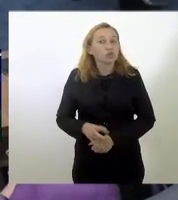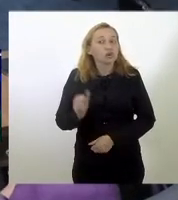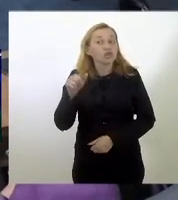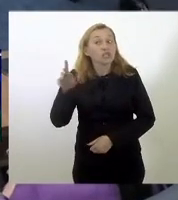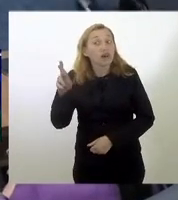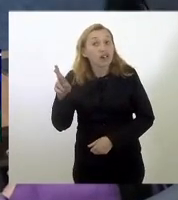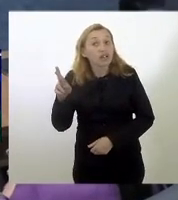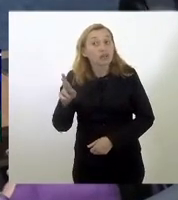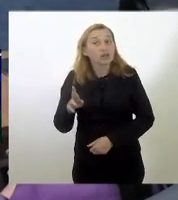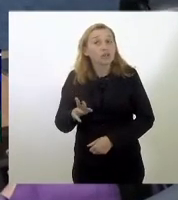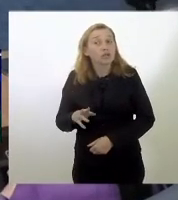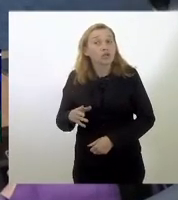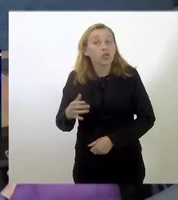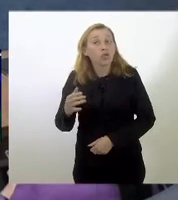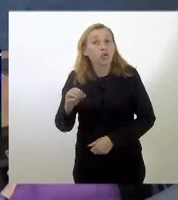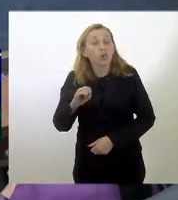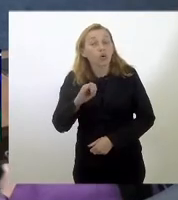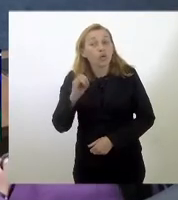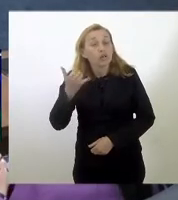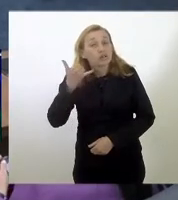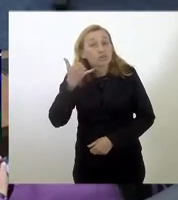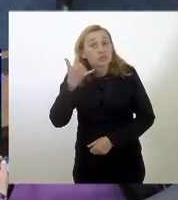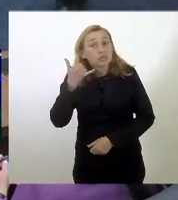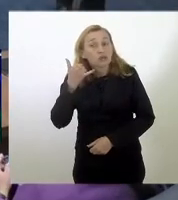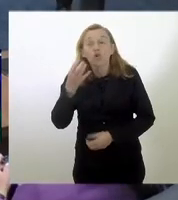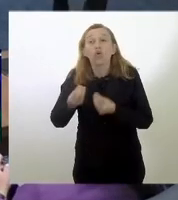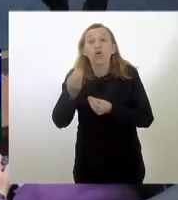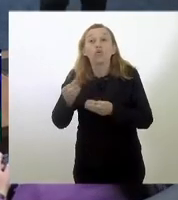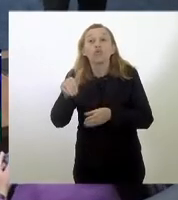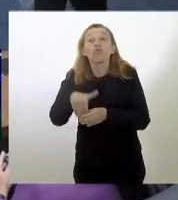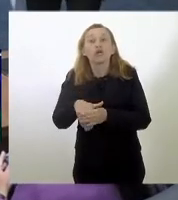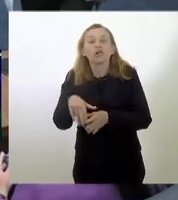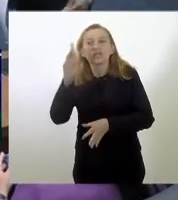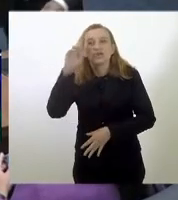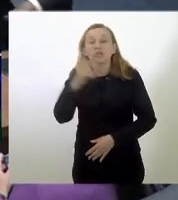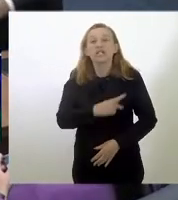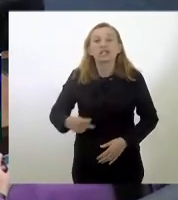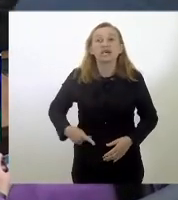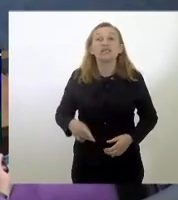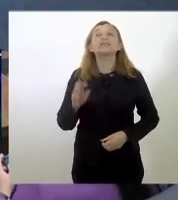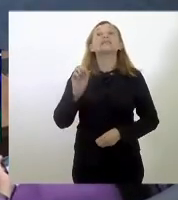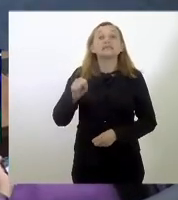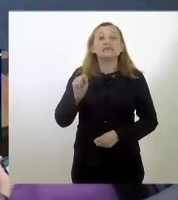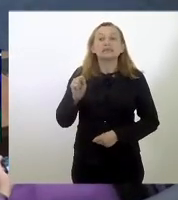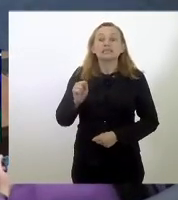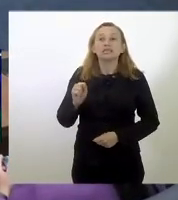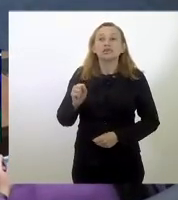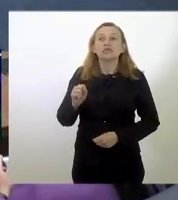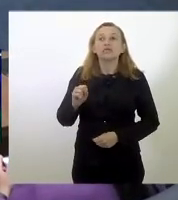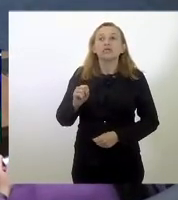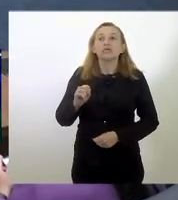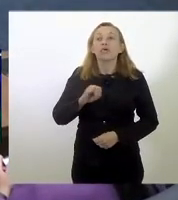Rosenberg? Alô? Como vota a Vossa Excelência? Presidente? Sim. Alô?